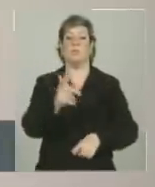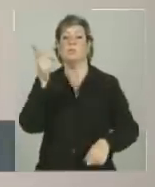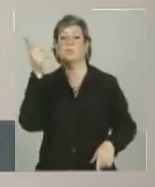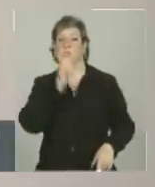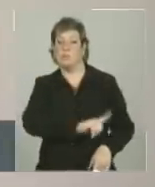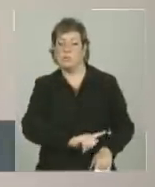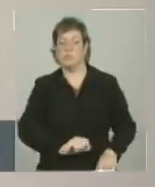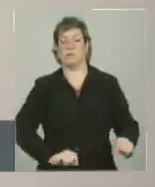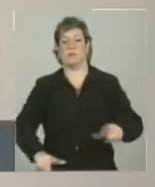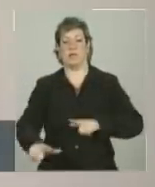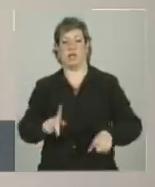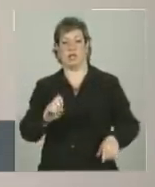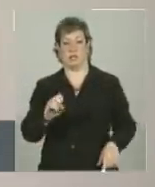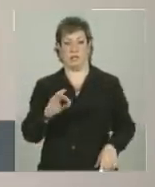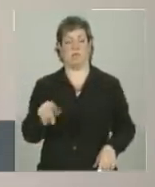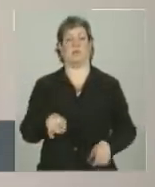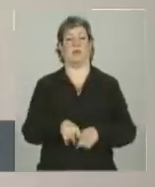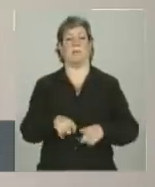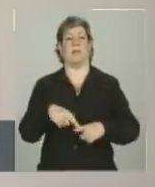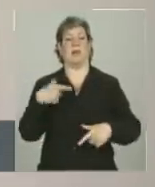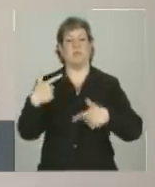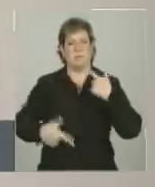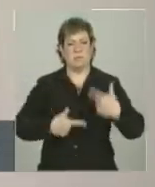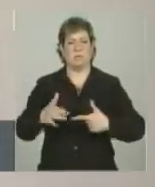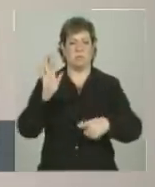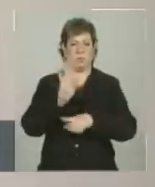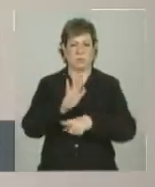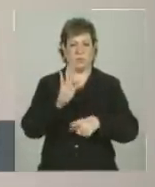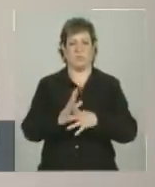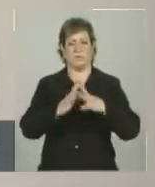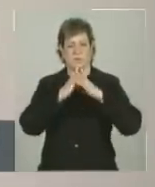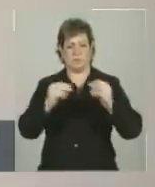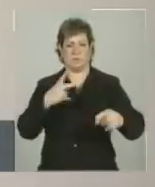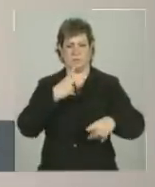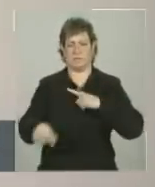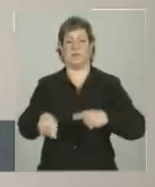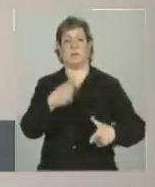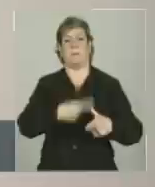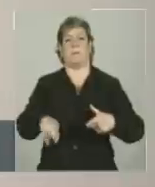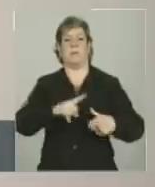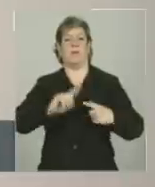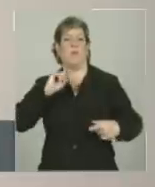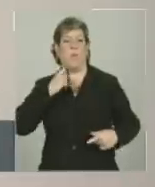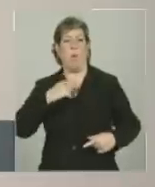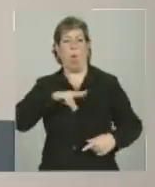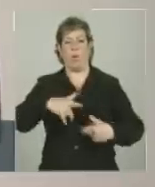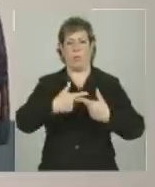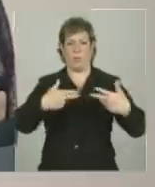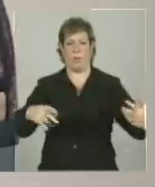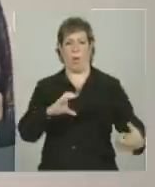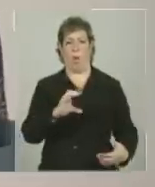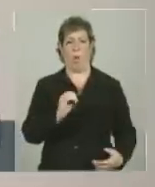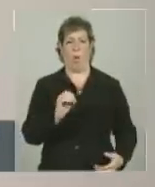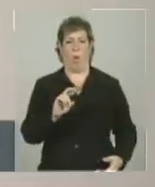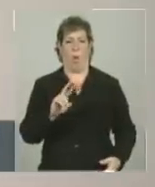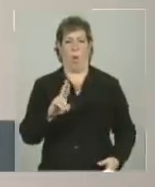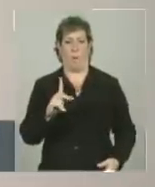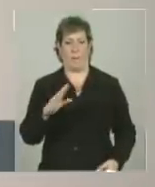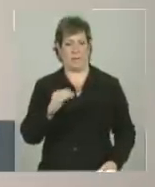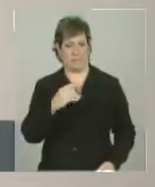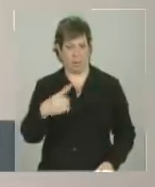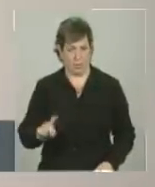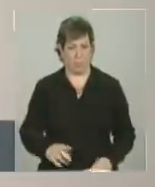e permitem um combate mais efetivo à corrupção. O Brasil avançou muito no aperfeiçoamento